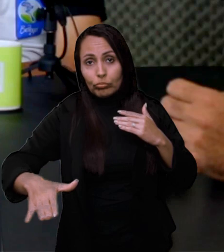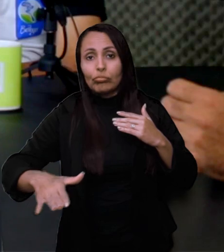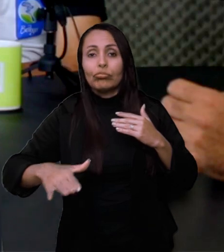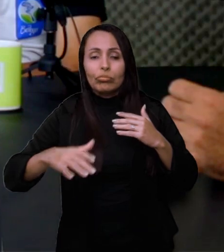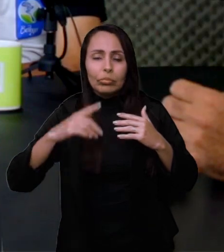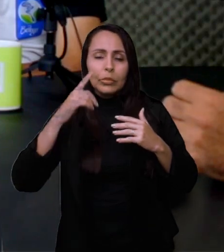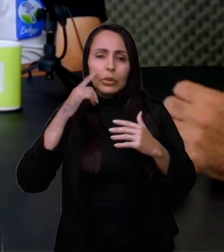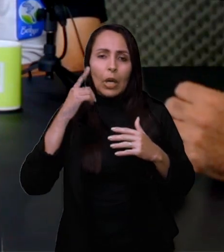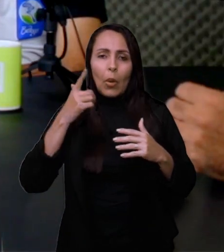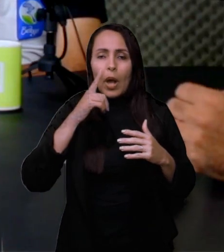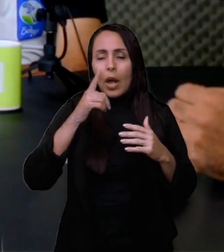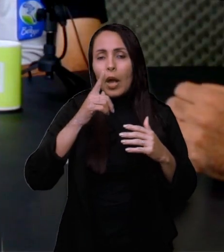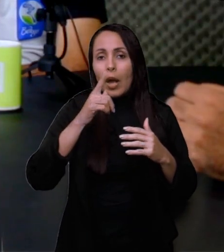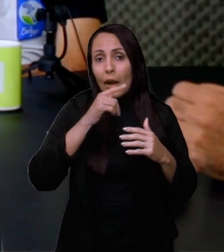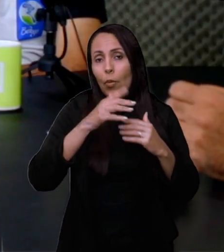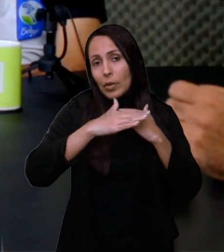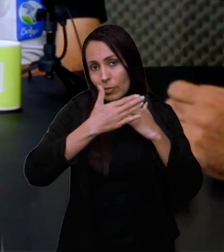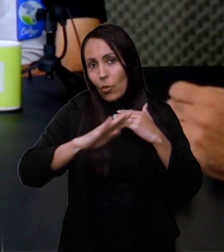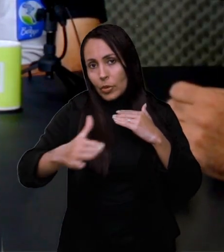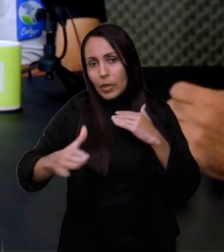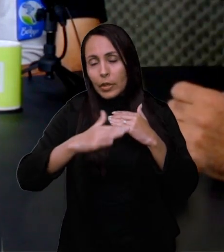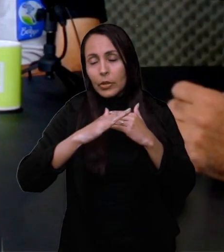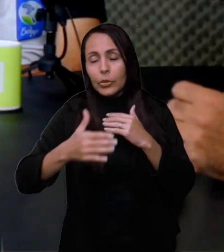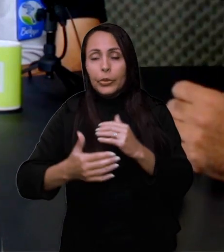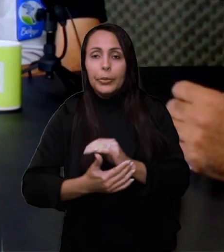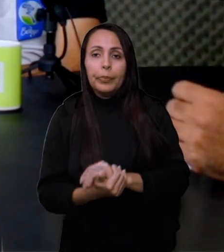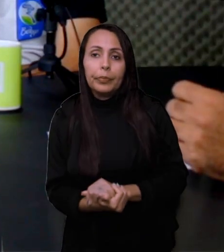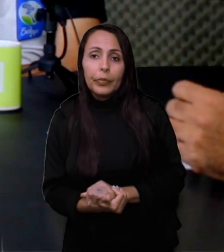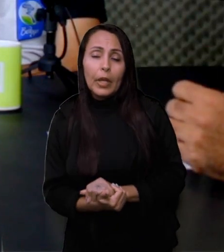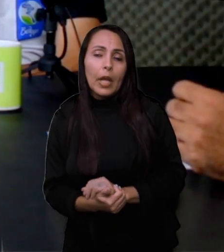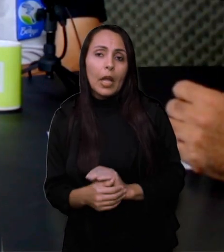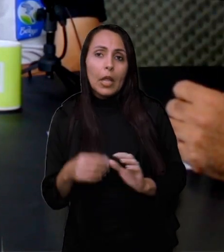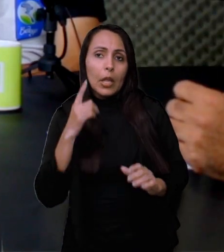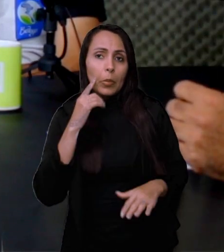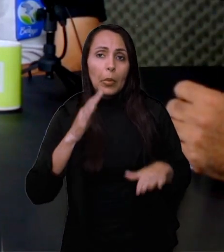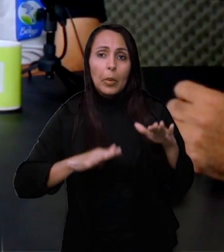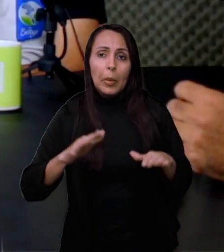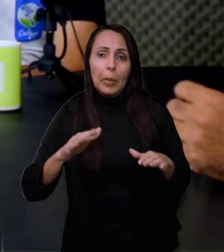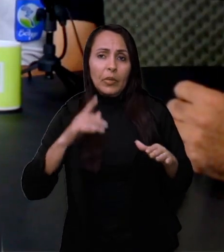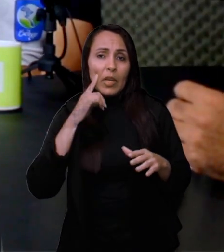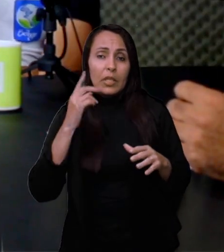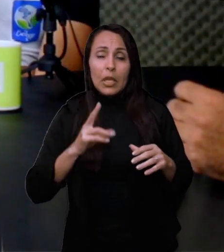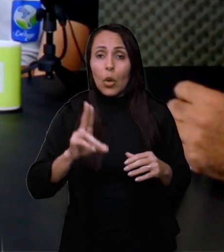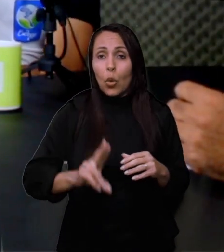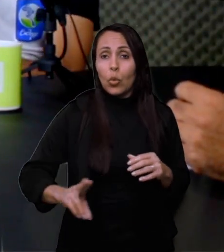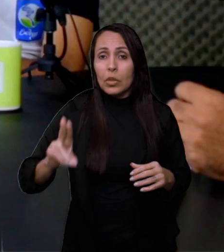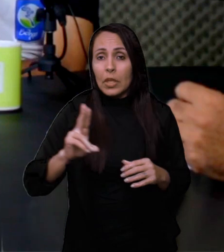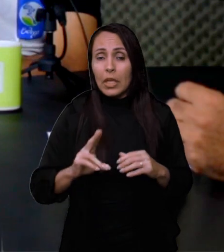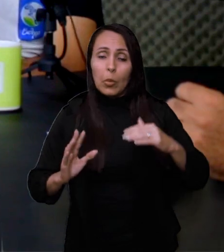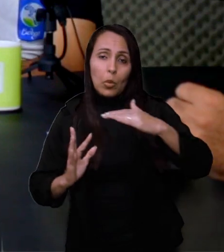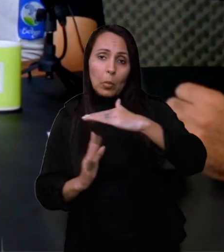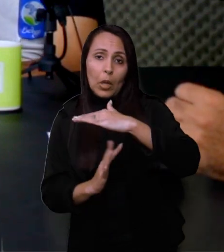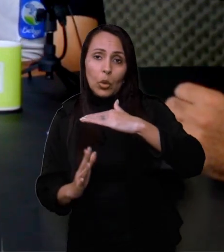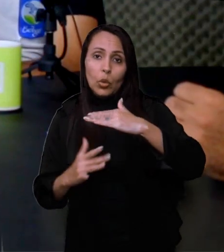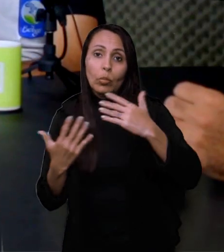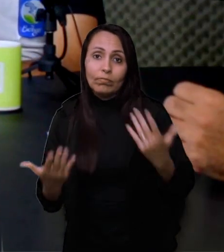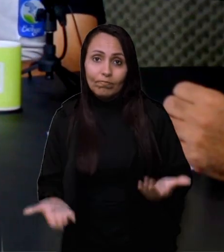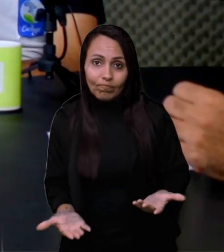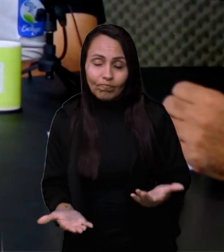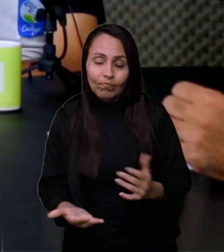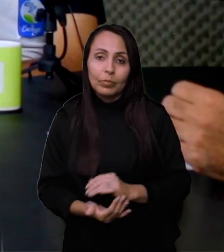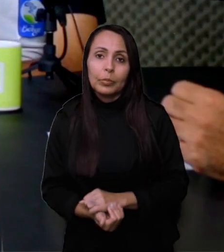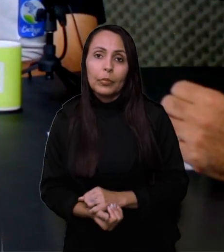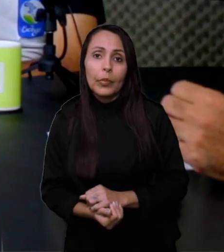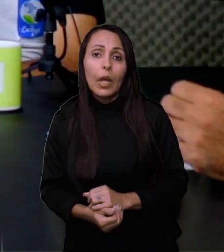da água, de um modo geral, Uhum. muito provavelmente vai ser consumida por zooplâncton. Entendeu? Porque